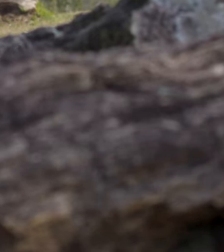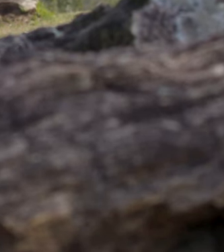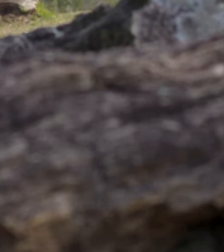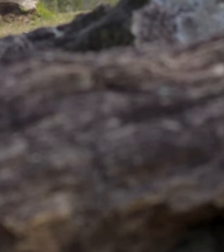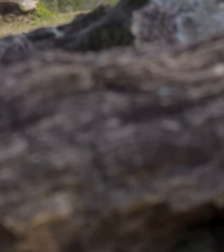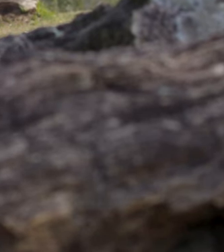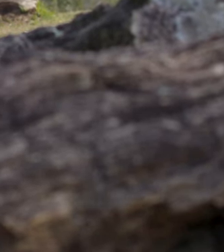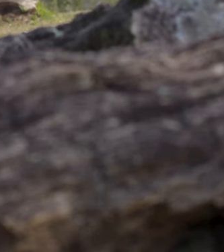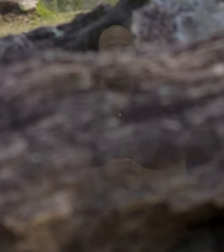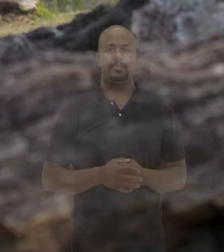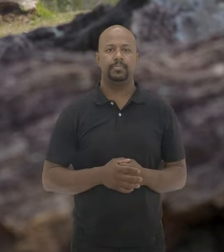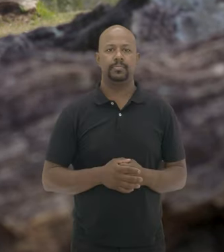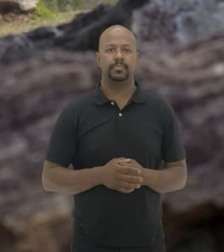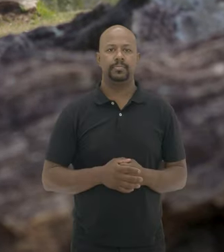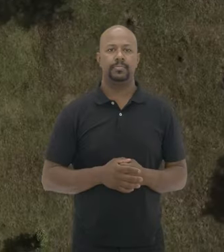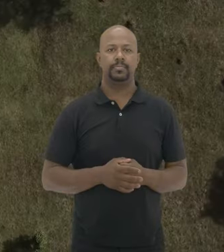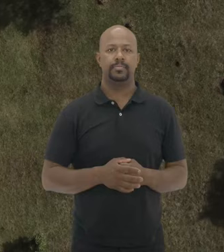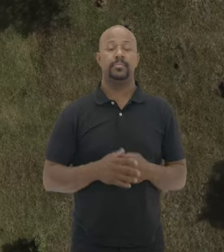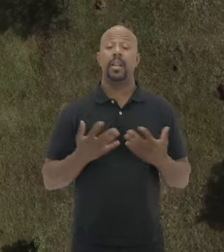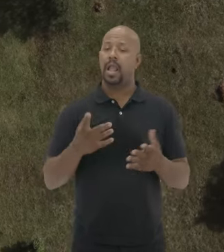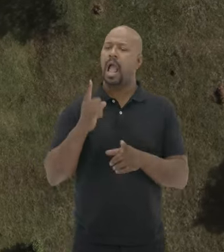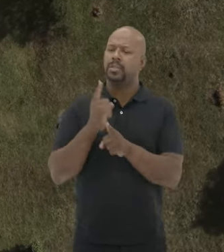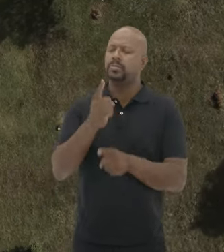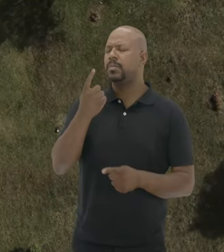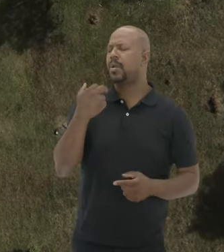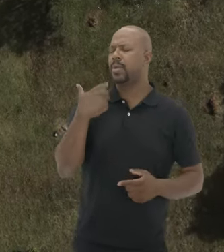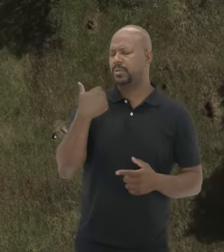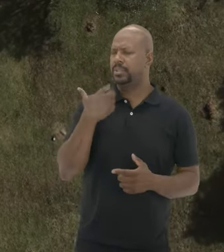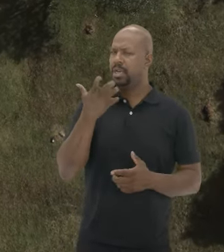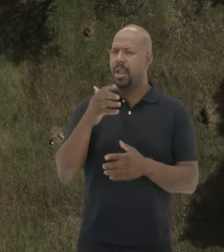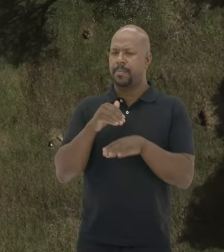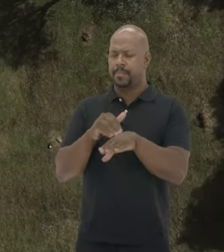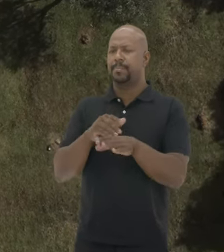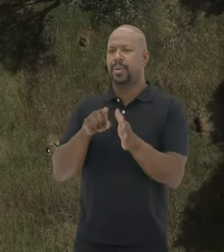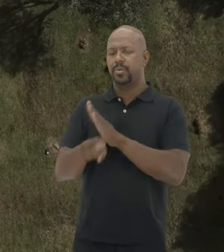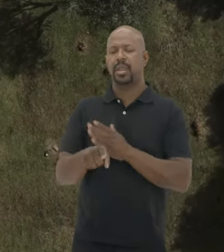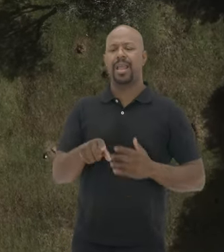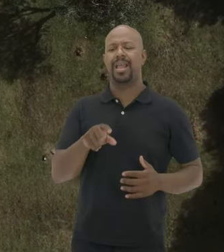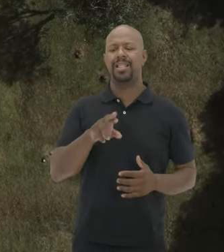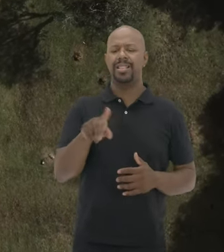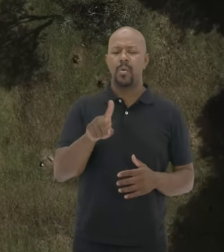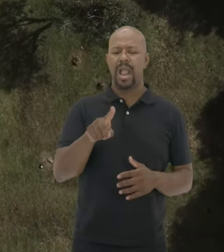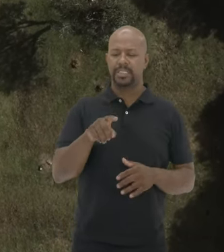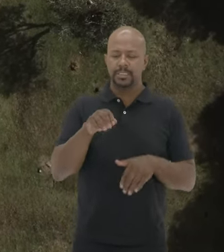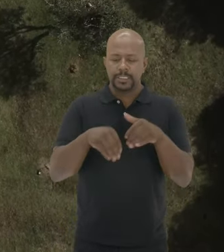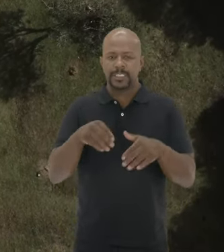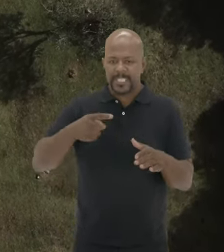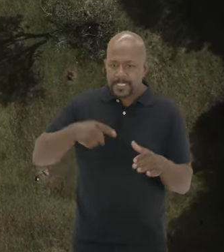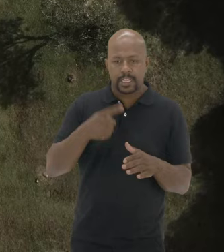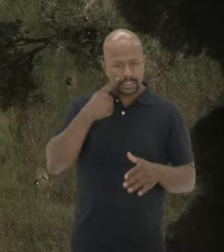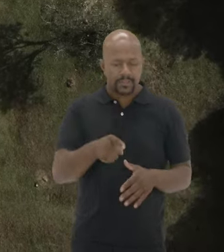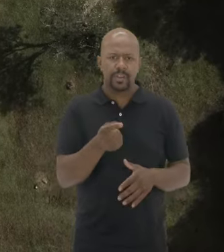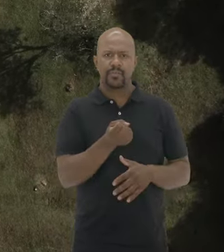jardim com Gramado algumas árvores e fósseis Daniel uma coisa que até perguntar não é não se escava Quanto